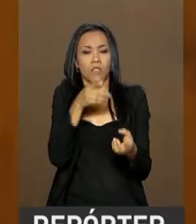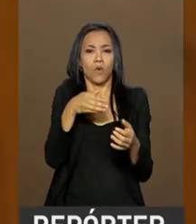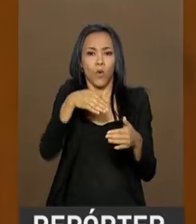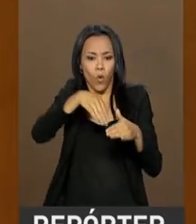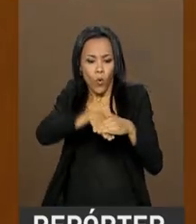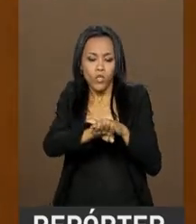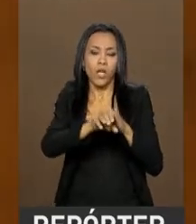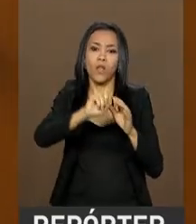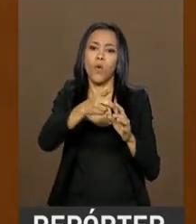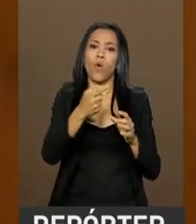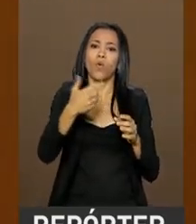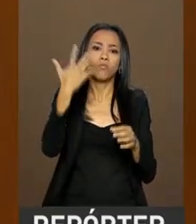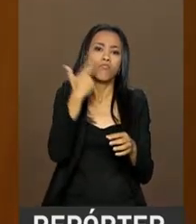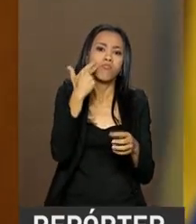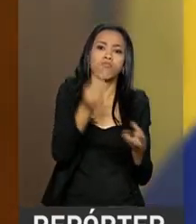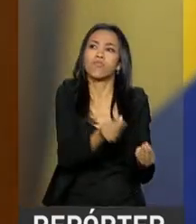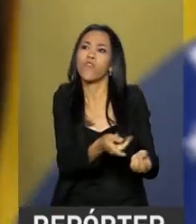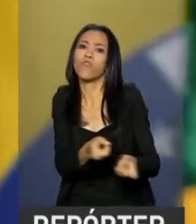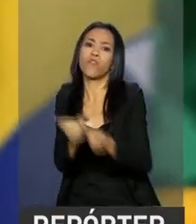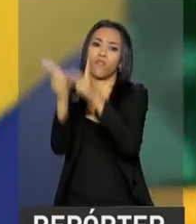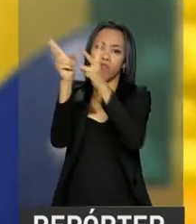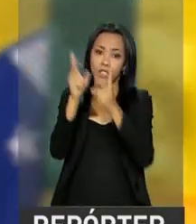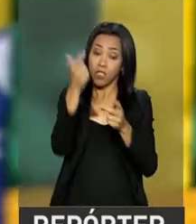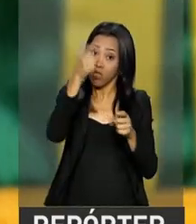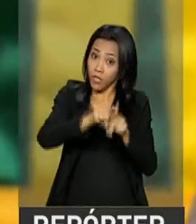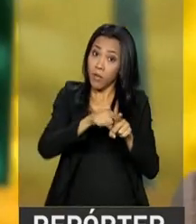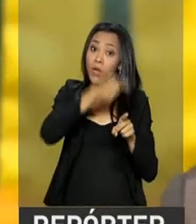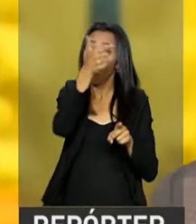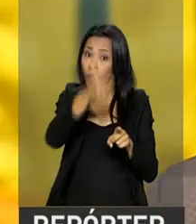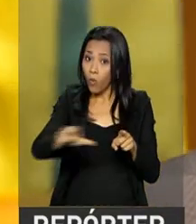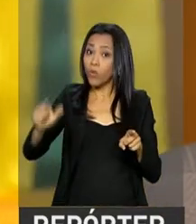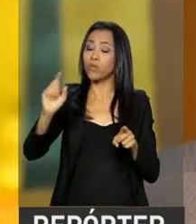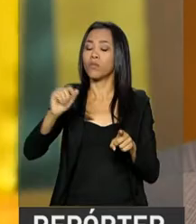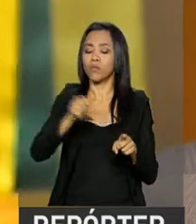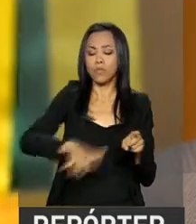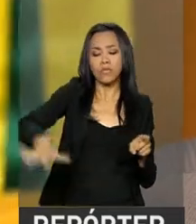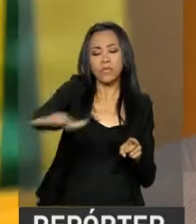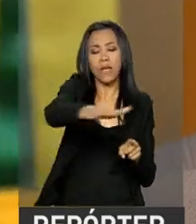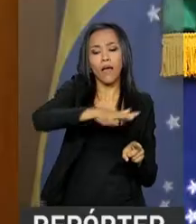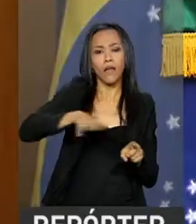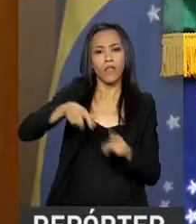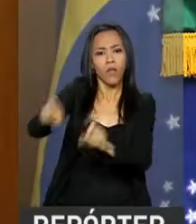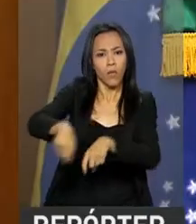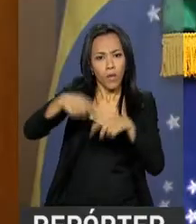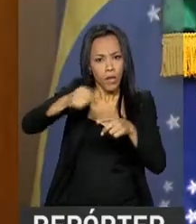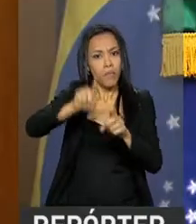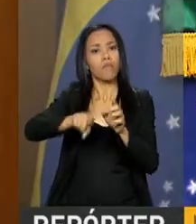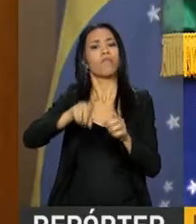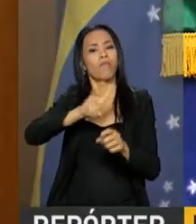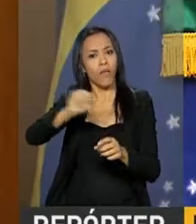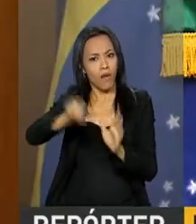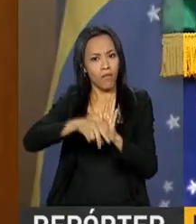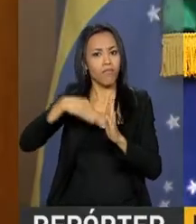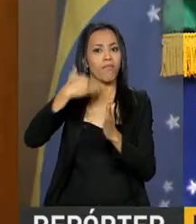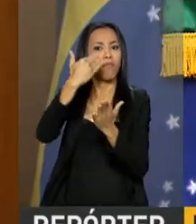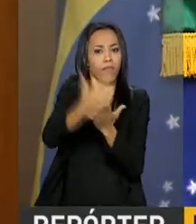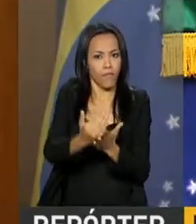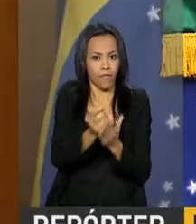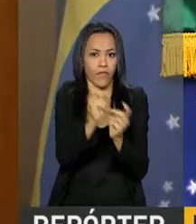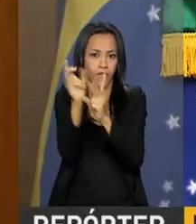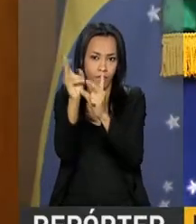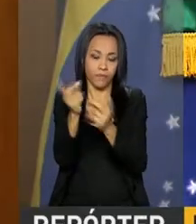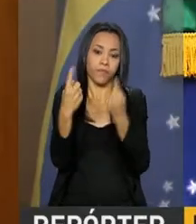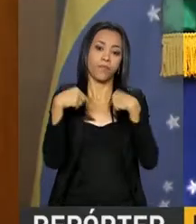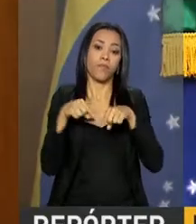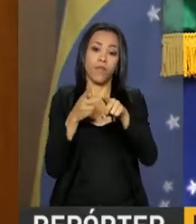E a parceria, que também se estende a outros produtos agropecuários, está sendo ampliada. Mas nós demos também um passo importante